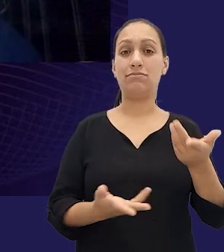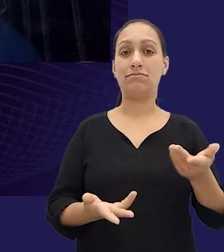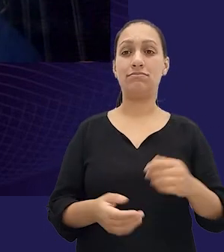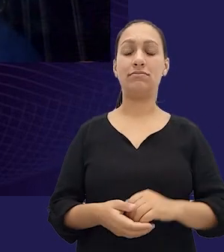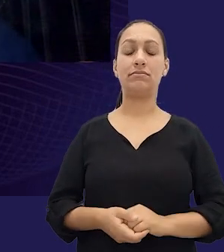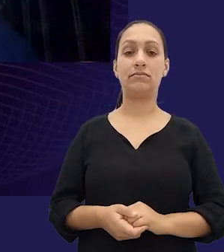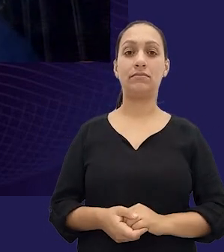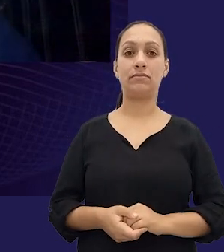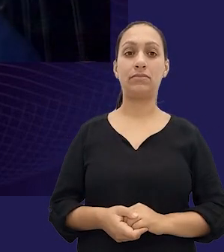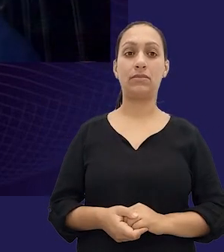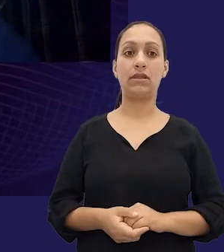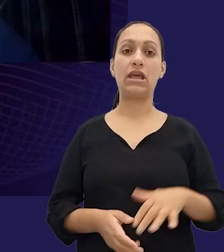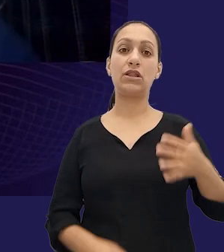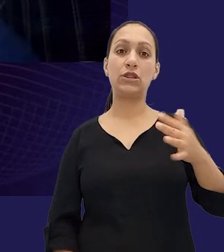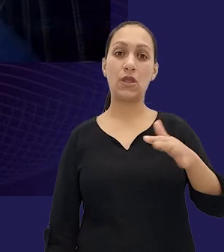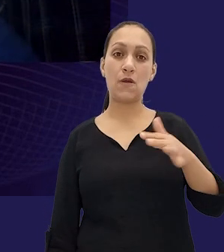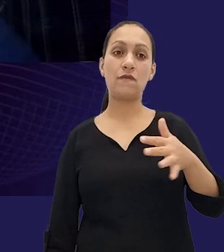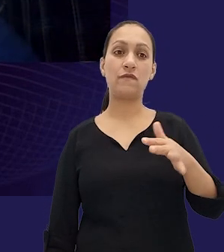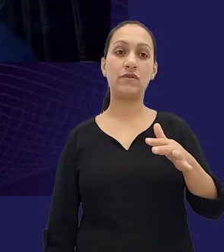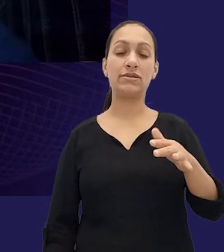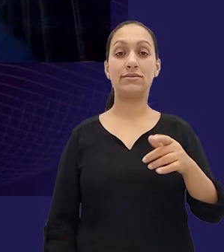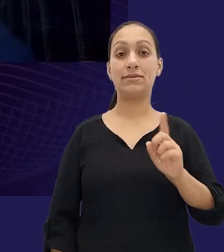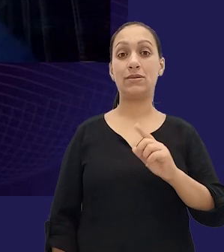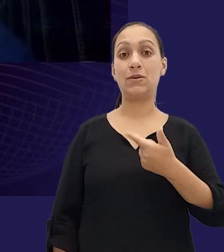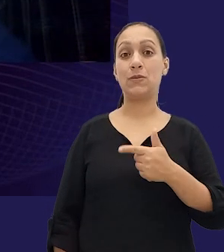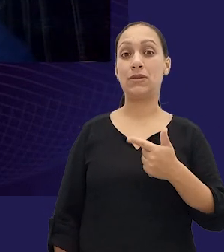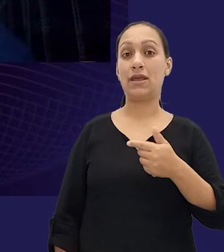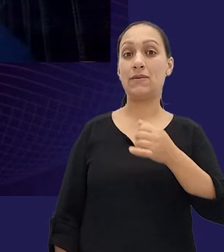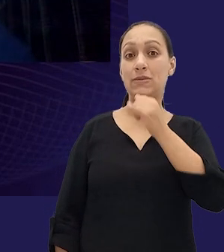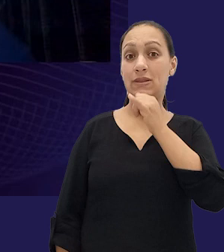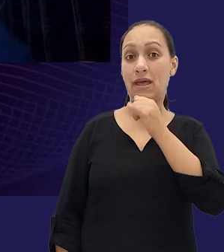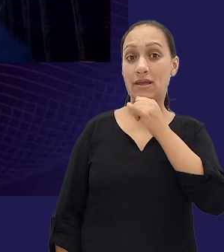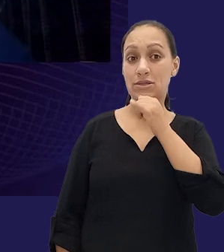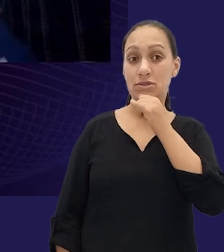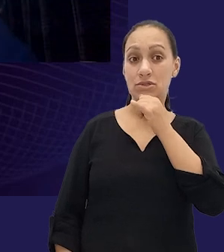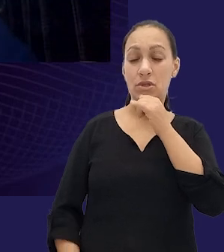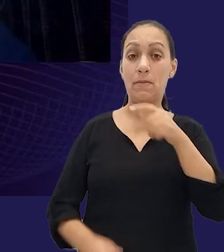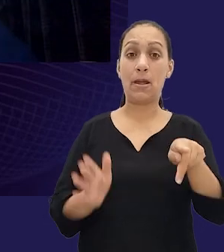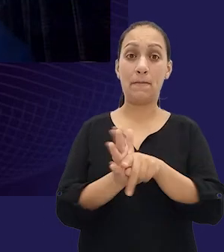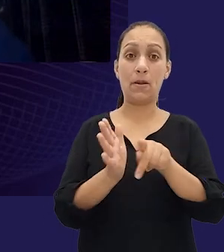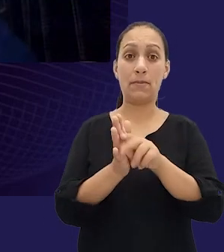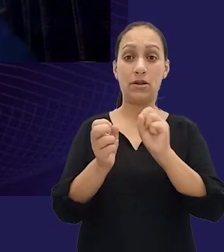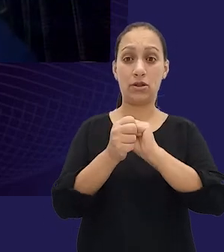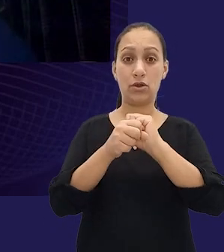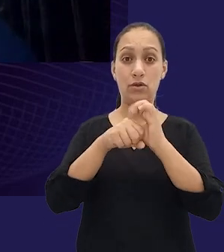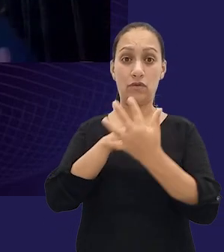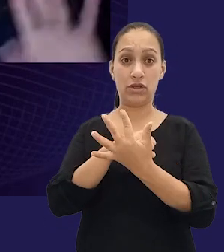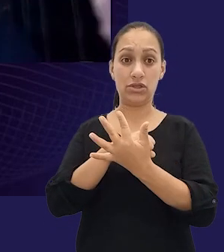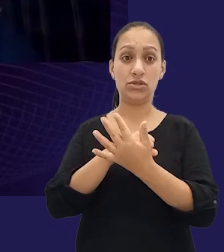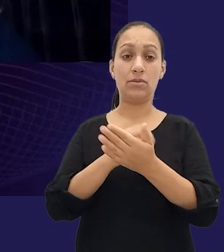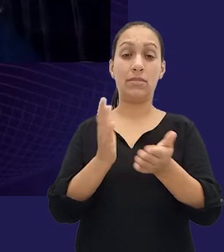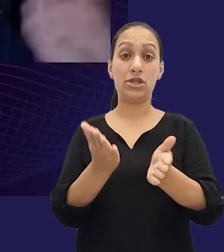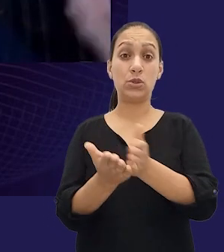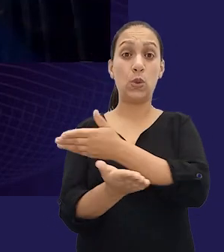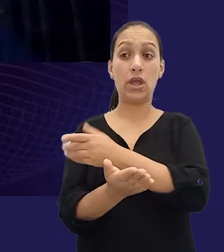rotina, né? Talvez não esteja nem sendo testado da maneira como deveria para a própria Covid, para excluir,